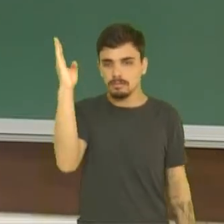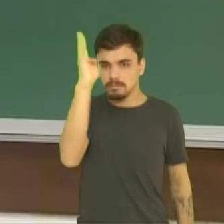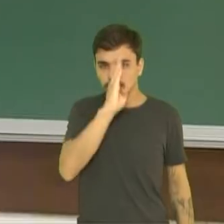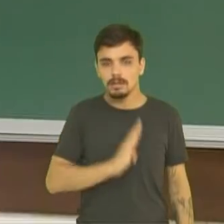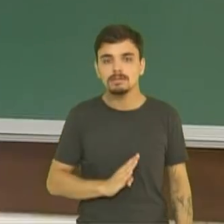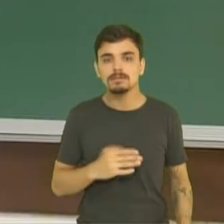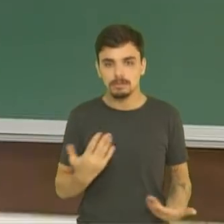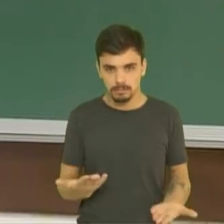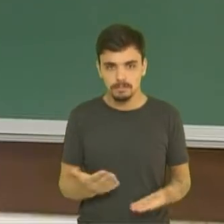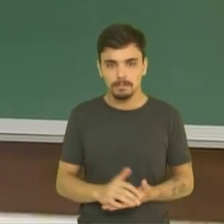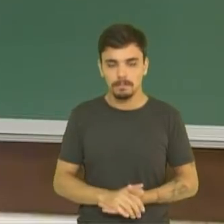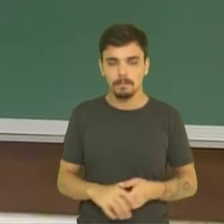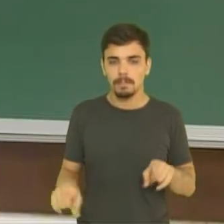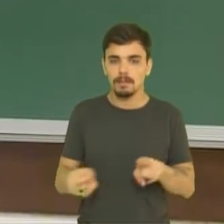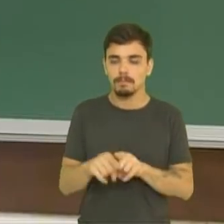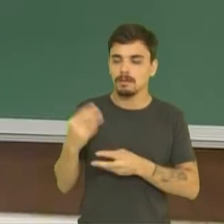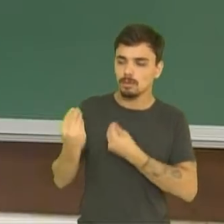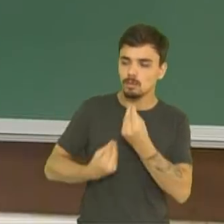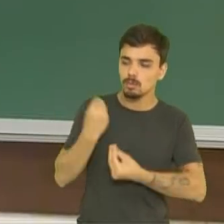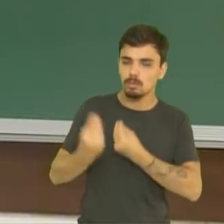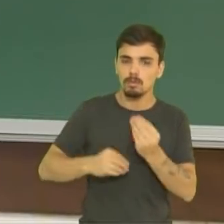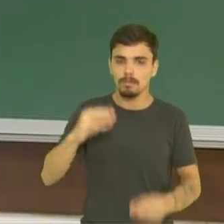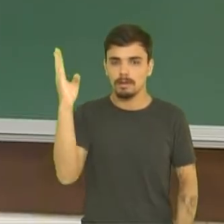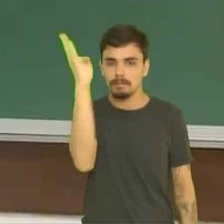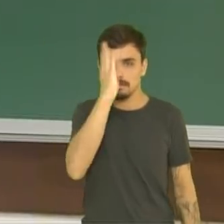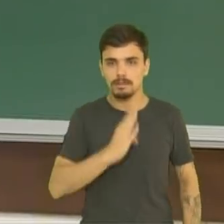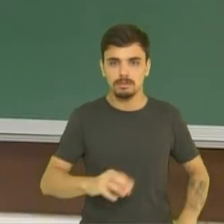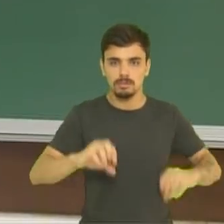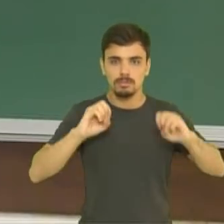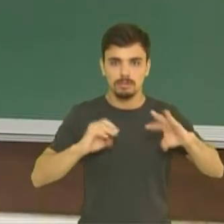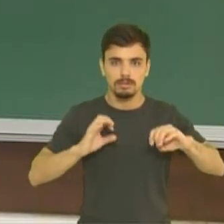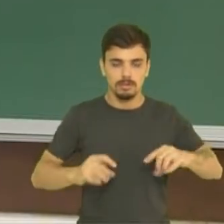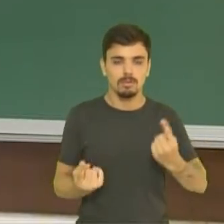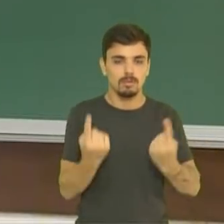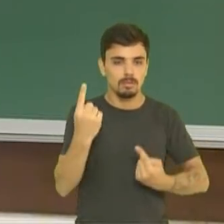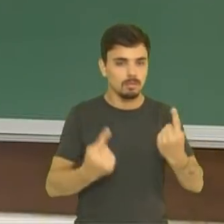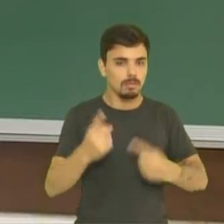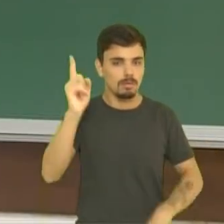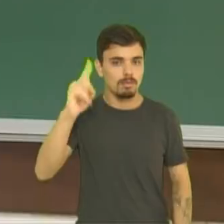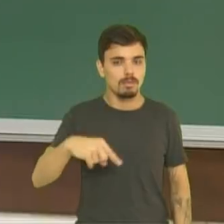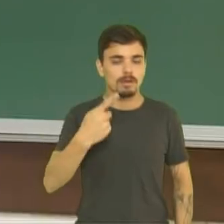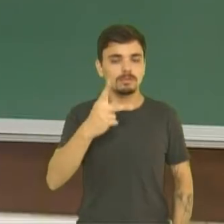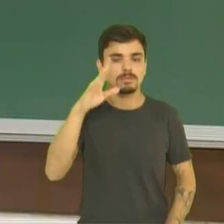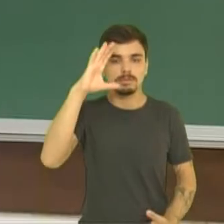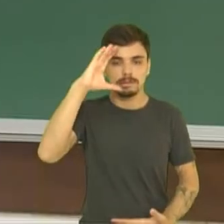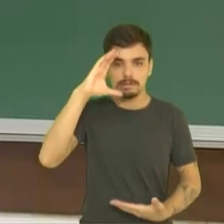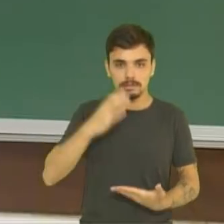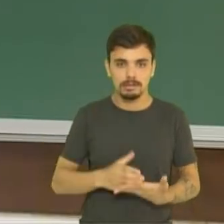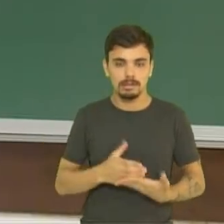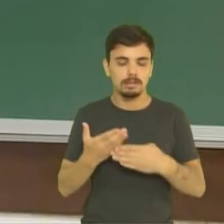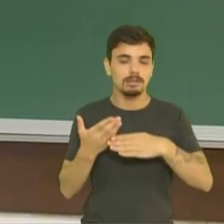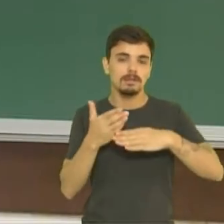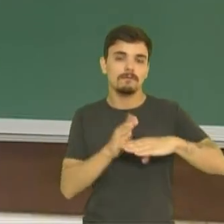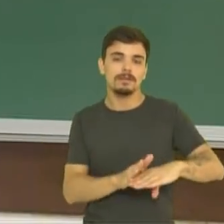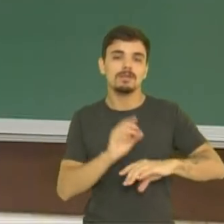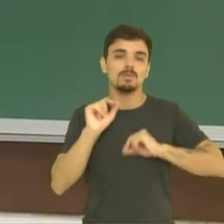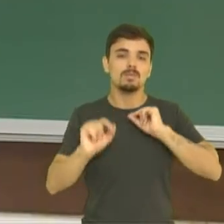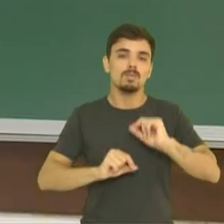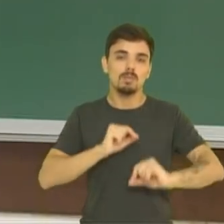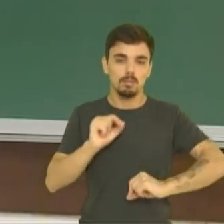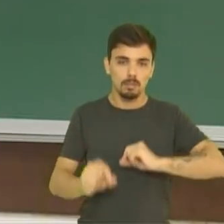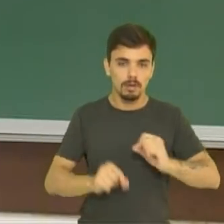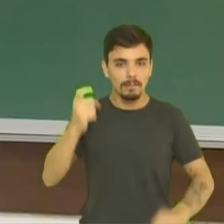Brasil, tá? Como está a educação no Brasil? Qual é a tua tese? Você defende o quê? O que